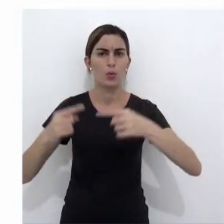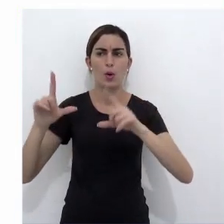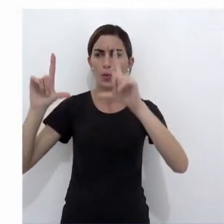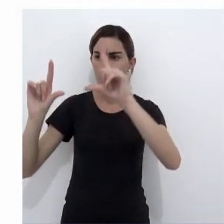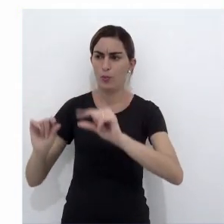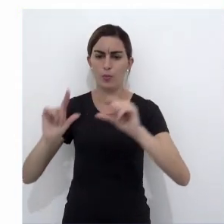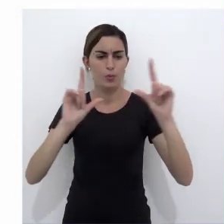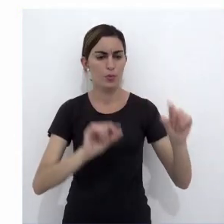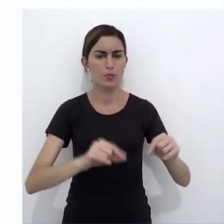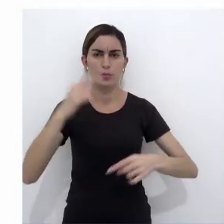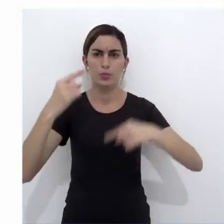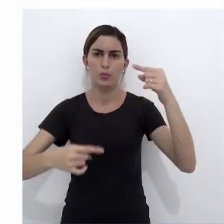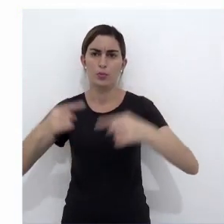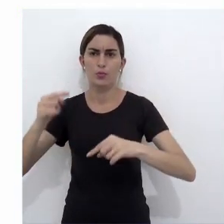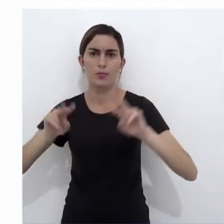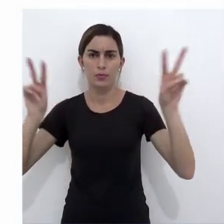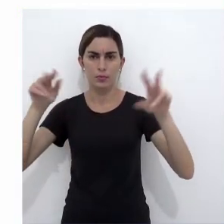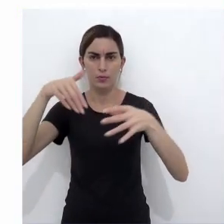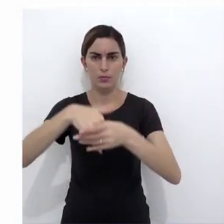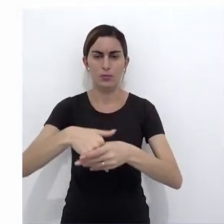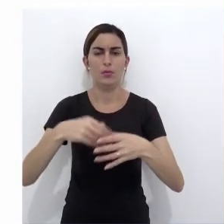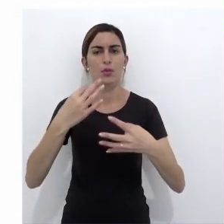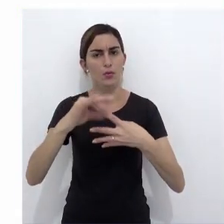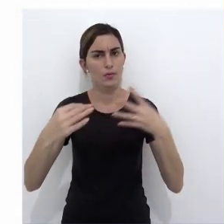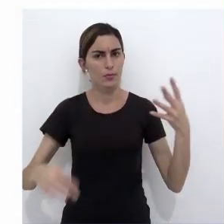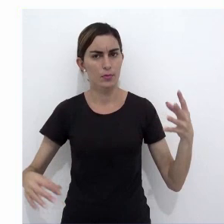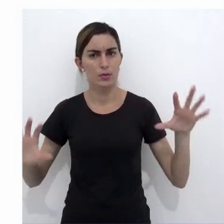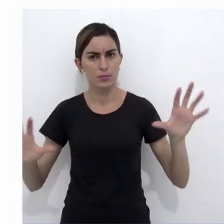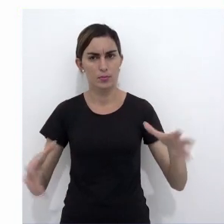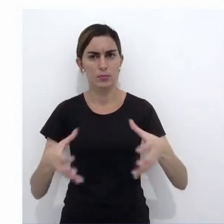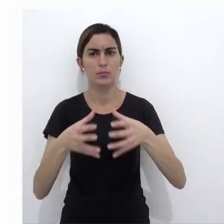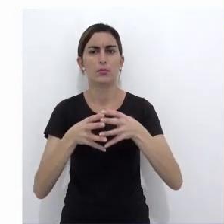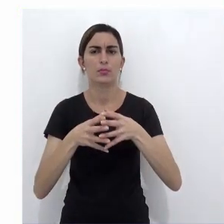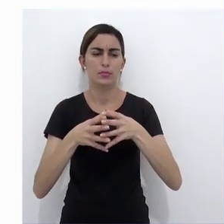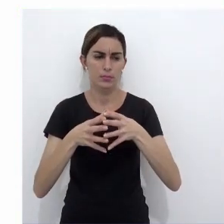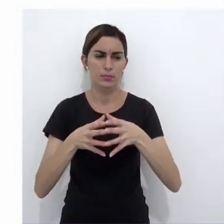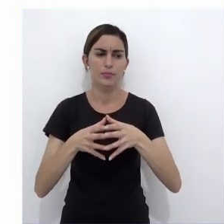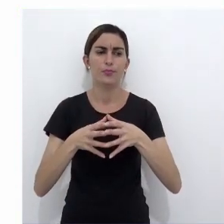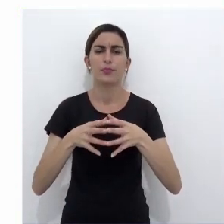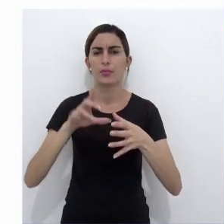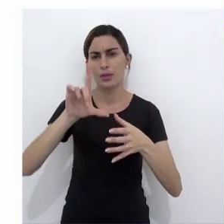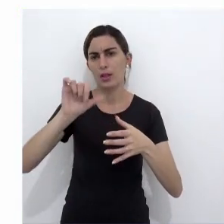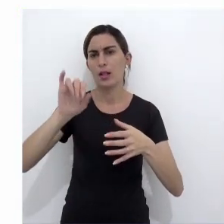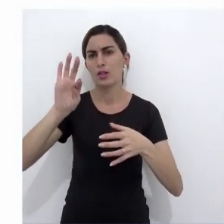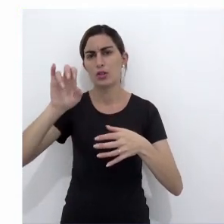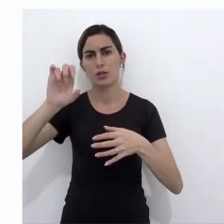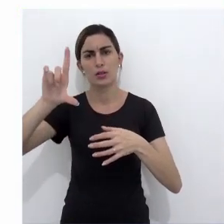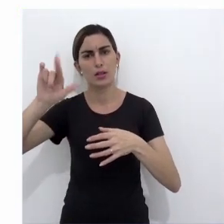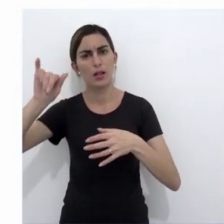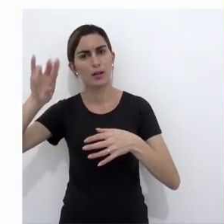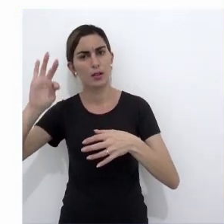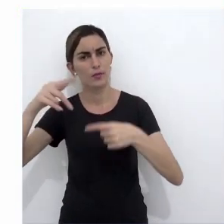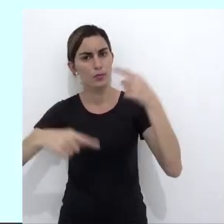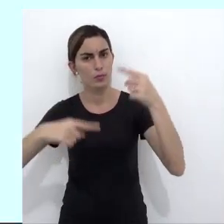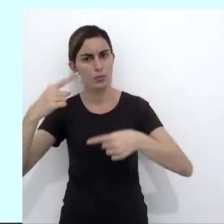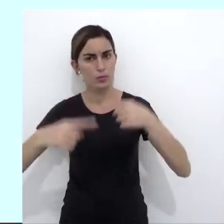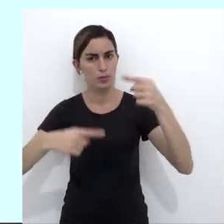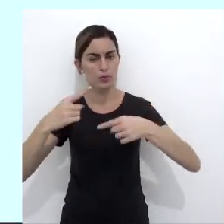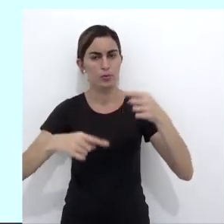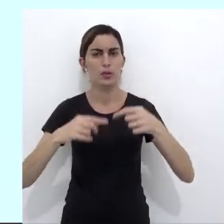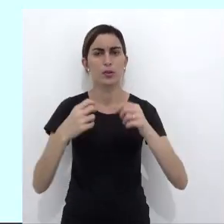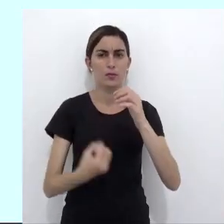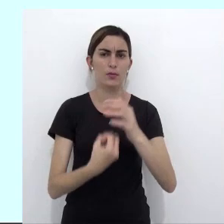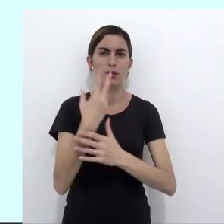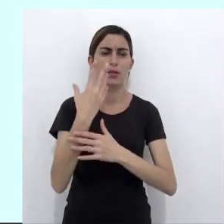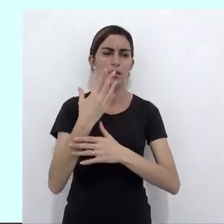conflitos partidários e uma maior aproximação com o executivo e o legislativo. Essa política da conciliação ela